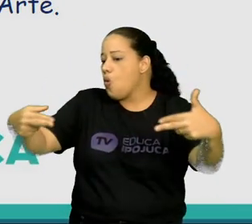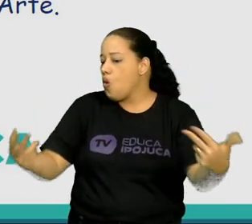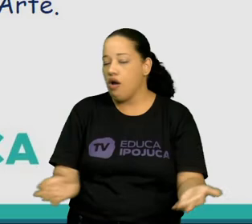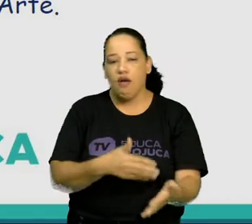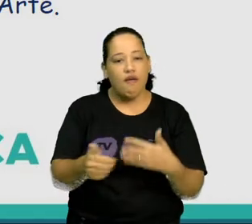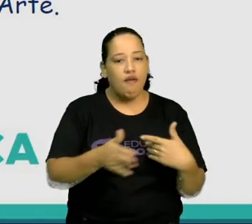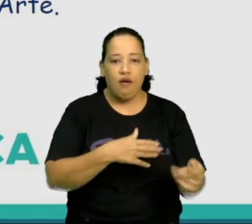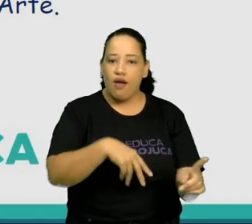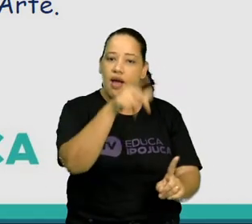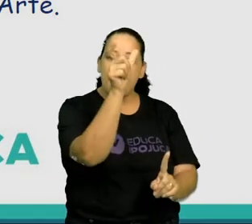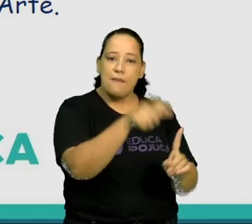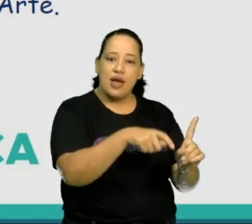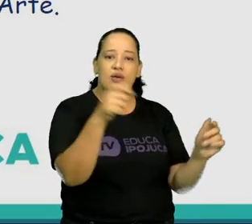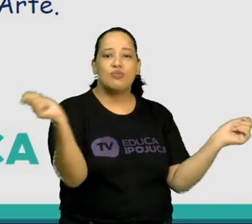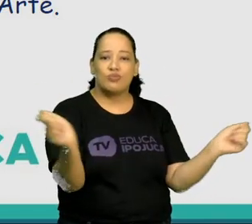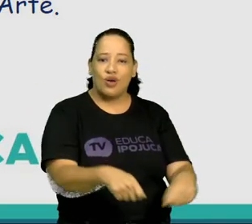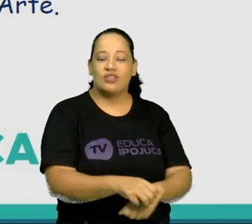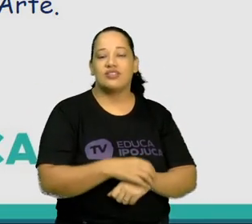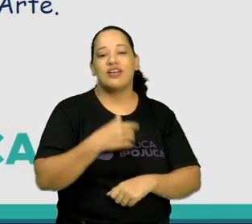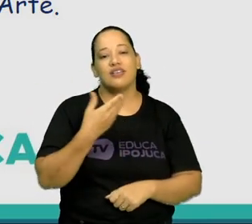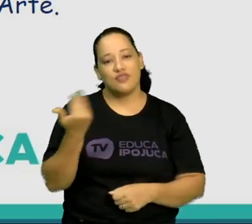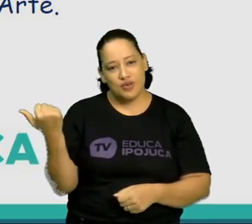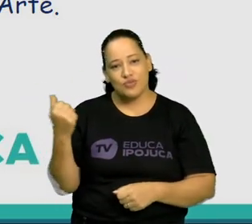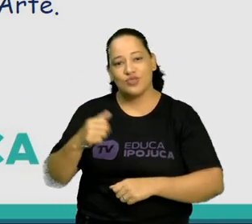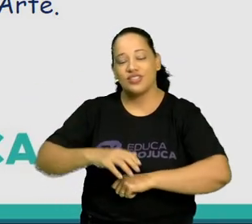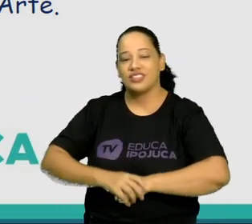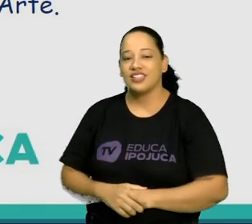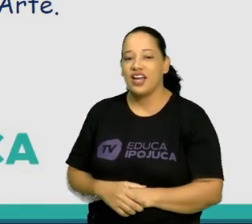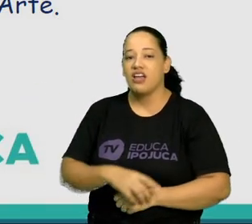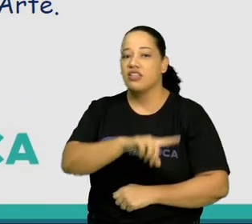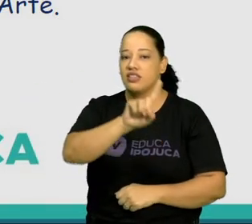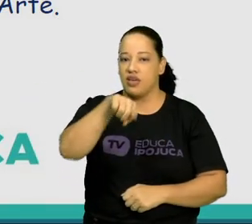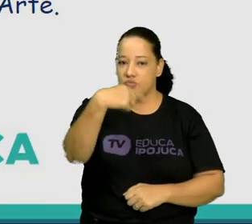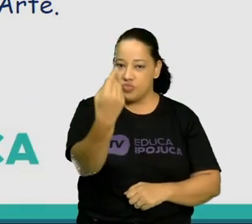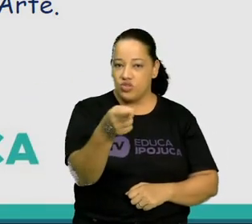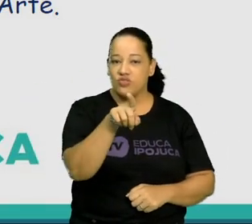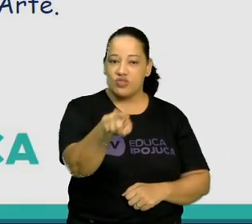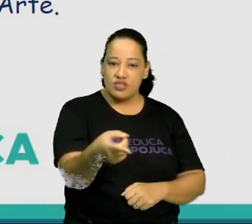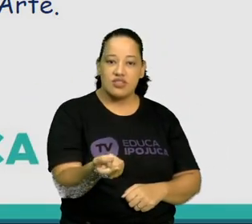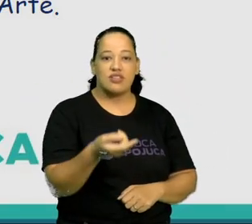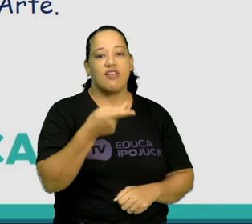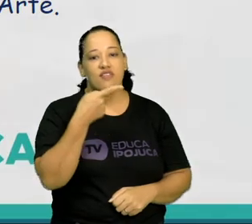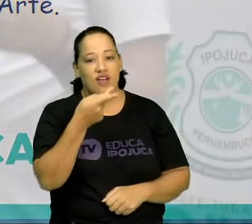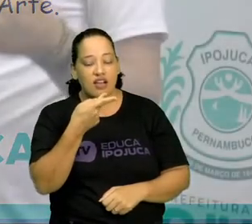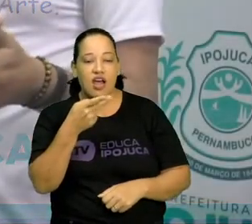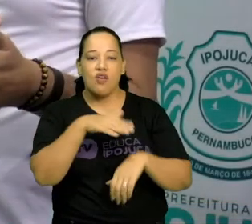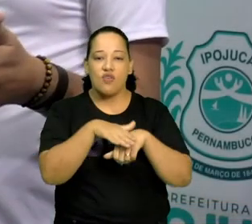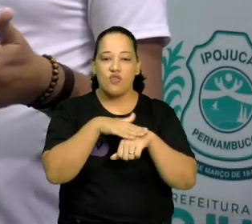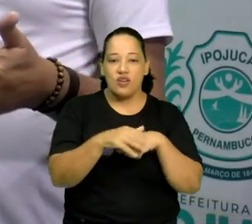lembra? Vamos tentar? Depois de tentar, comente a experiência com a sua professora